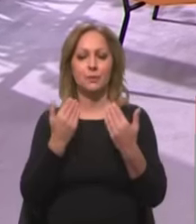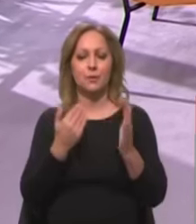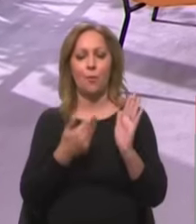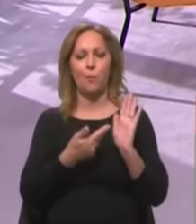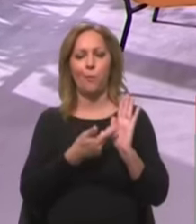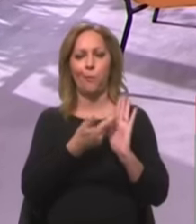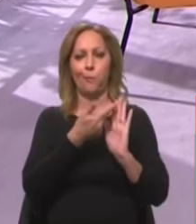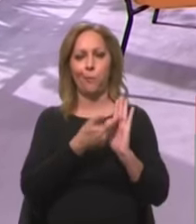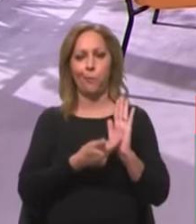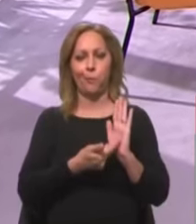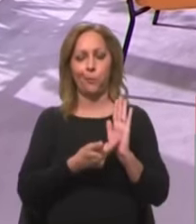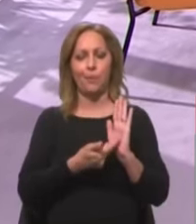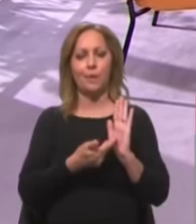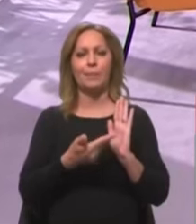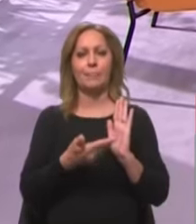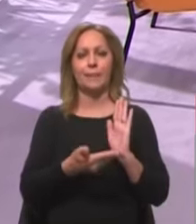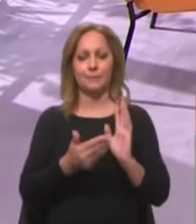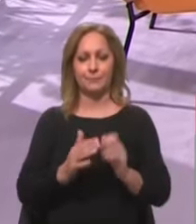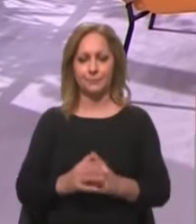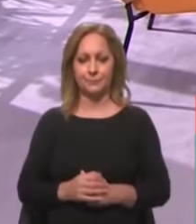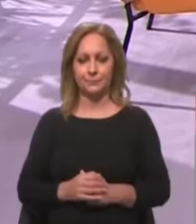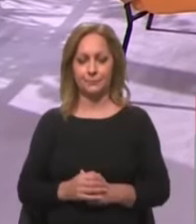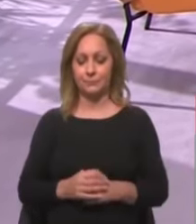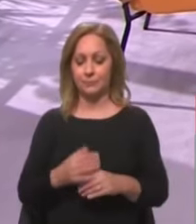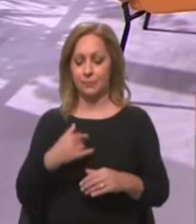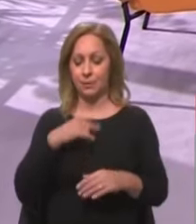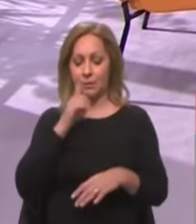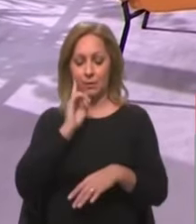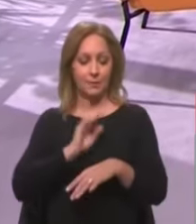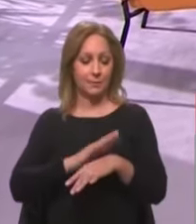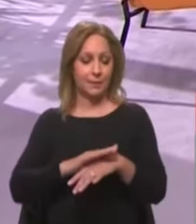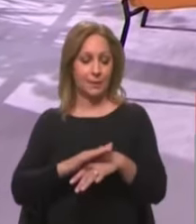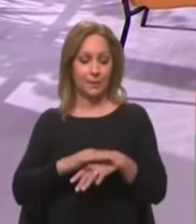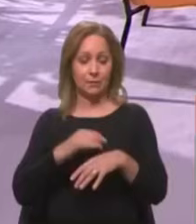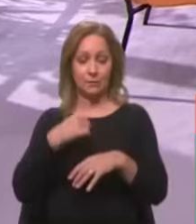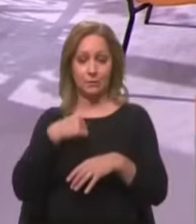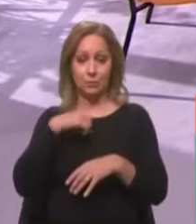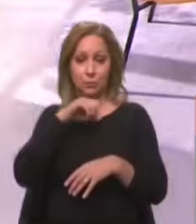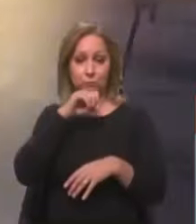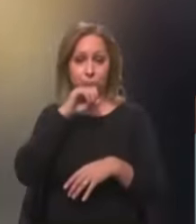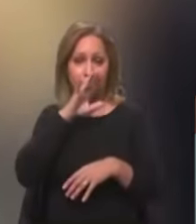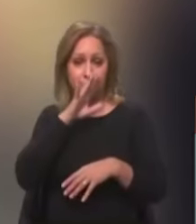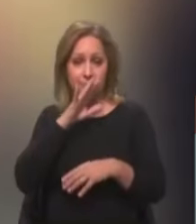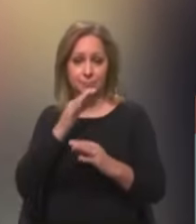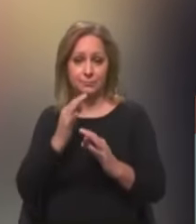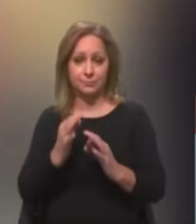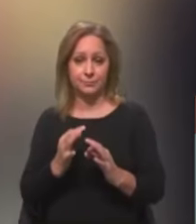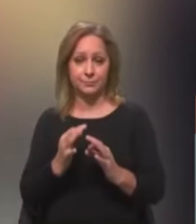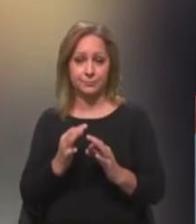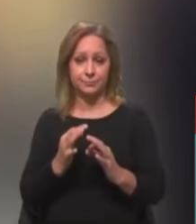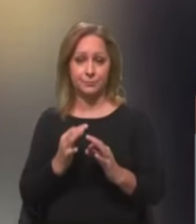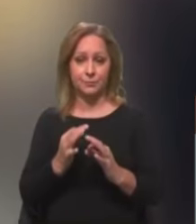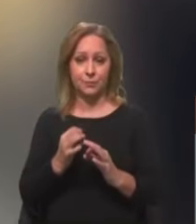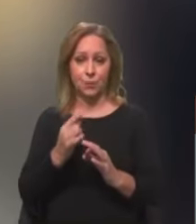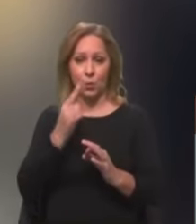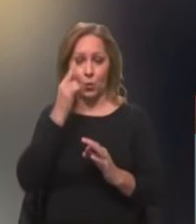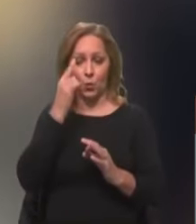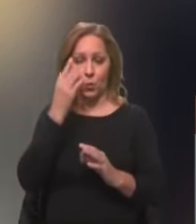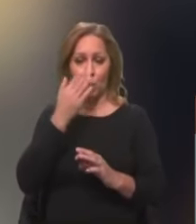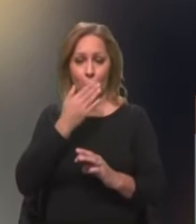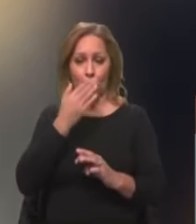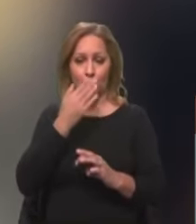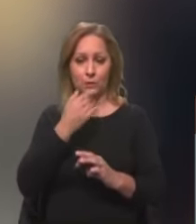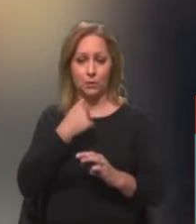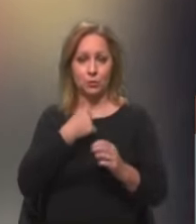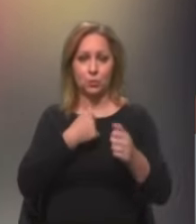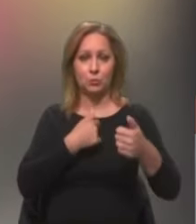imprensa? Oh, minha querida, eu estou completamente perplexo. Um dia somos